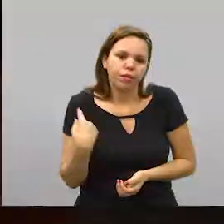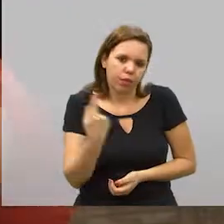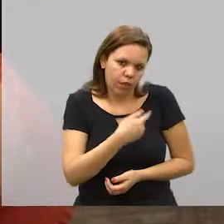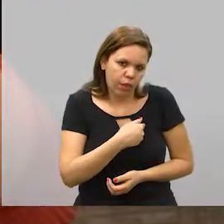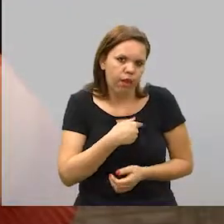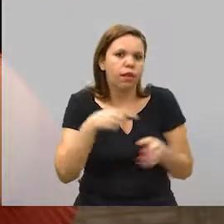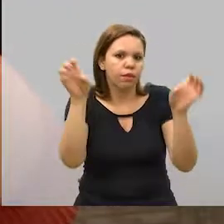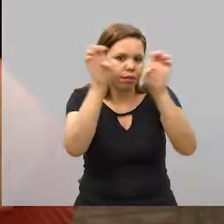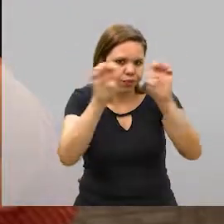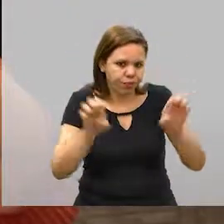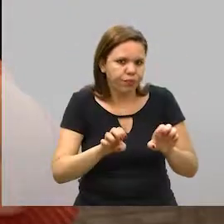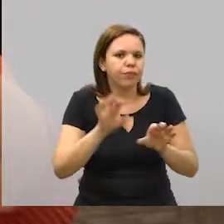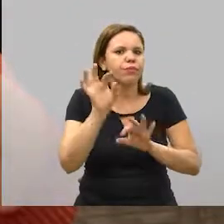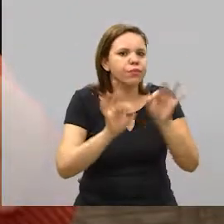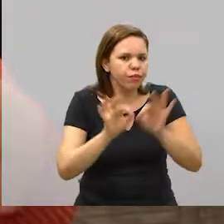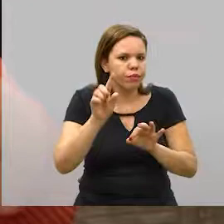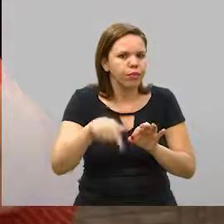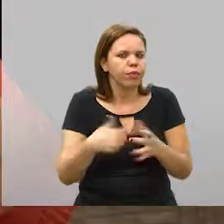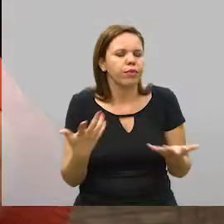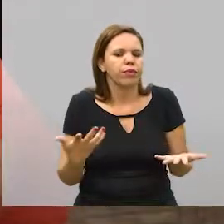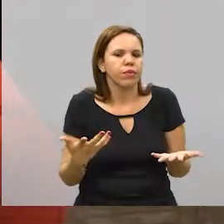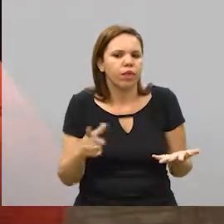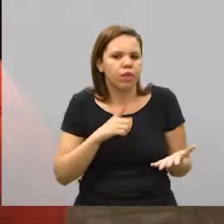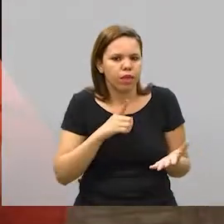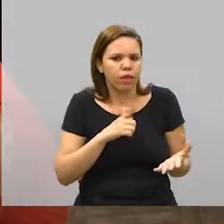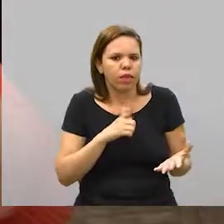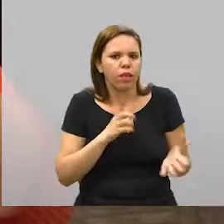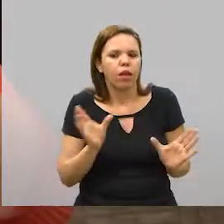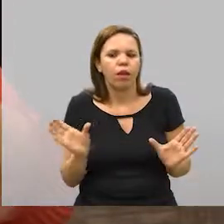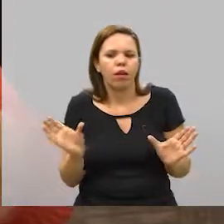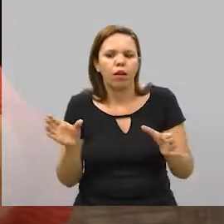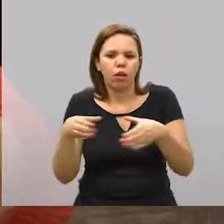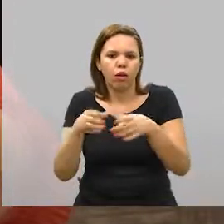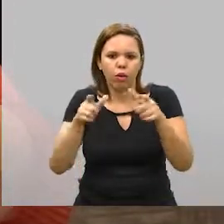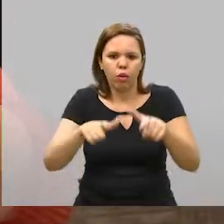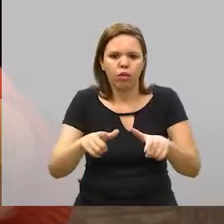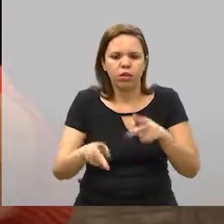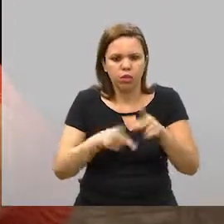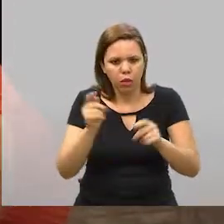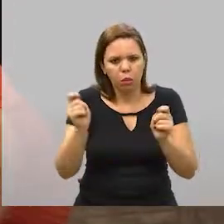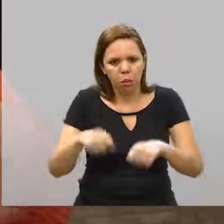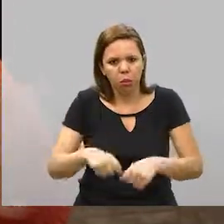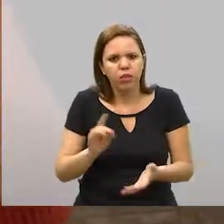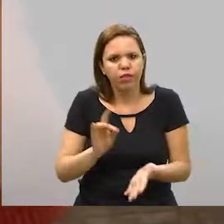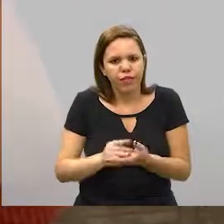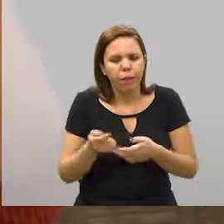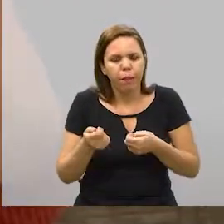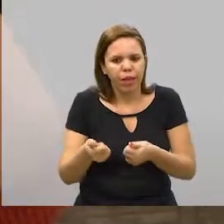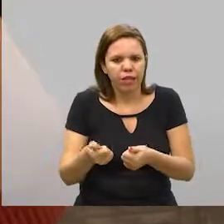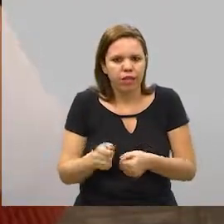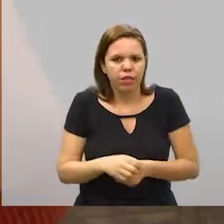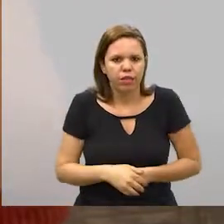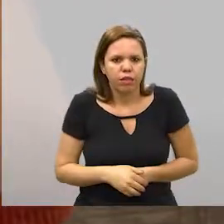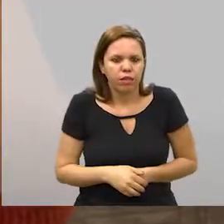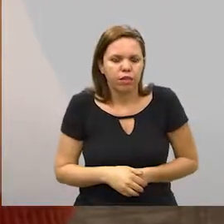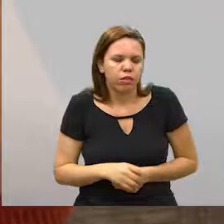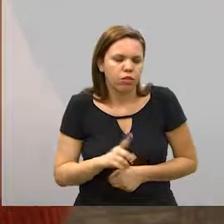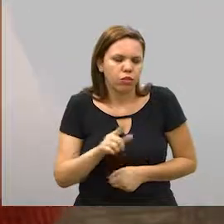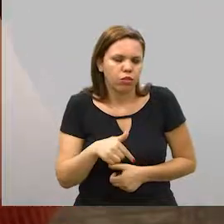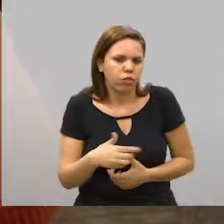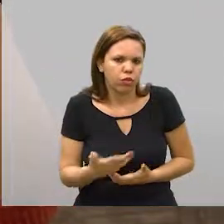experiência, né? E a gente está estruturando justamente para isso, né? Para formar uma rede, uma cadeia onde as pessoas possam realmente se